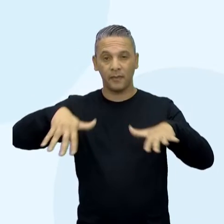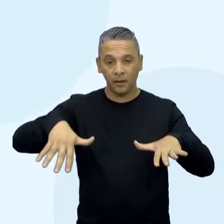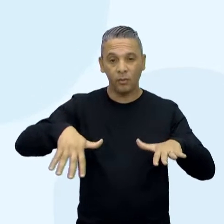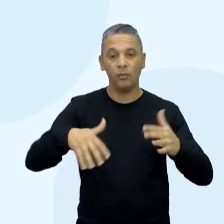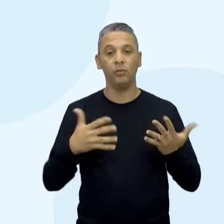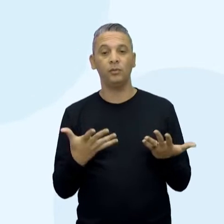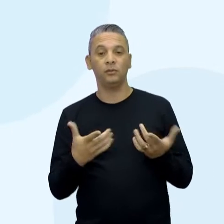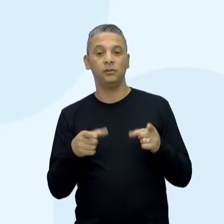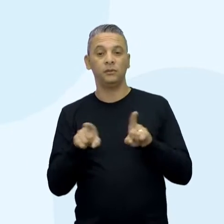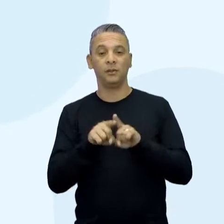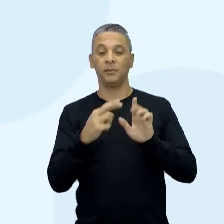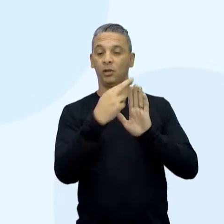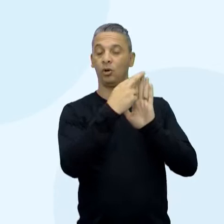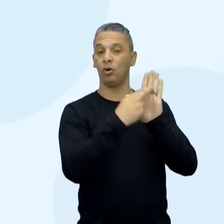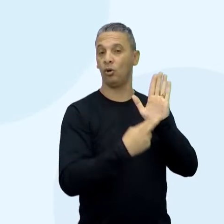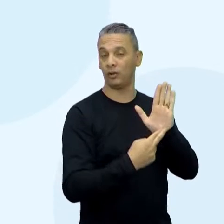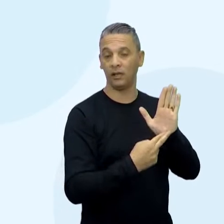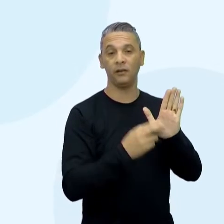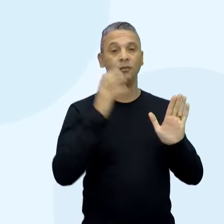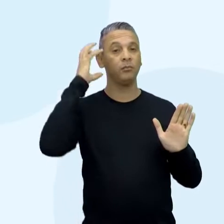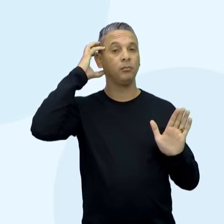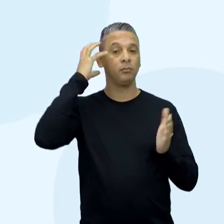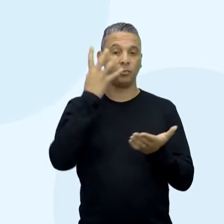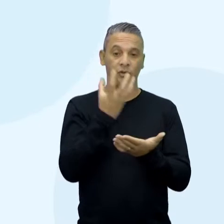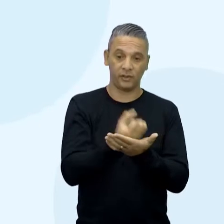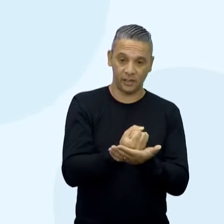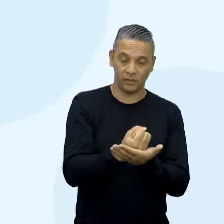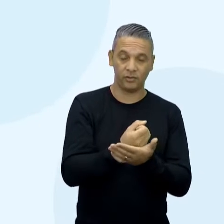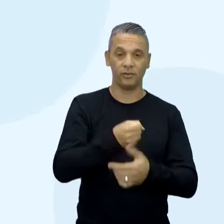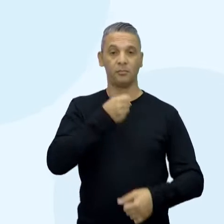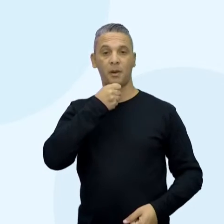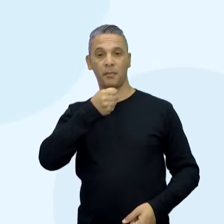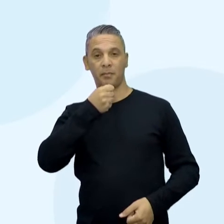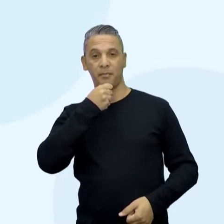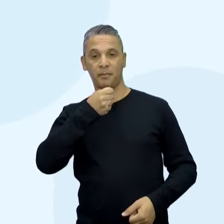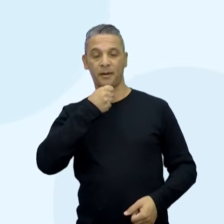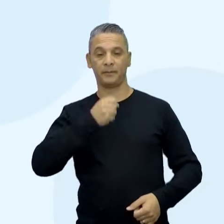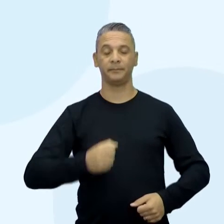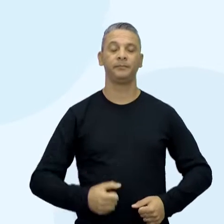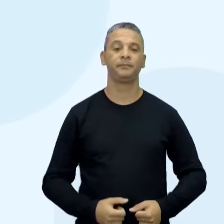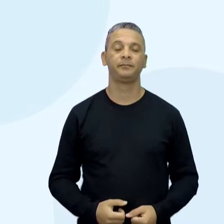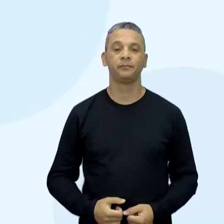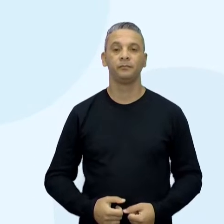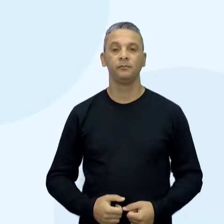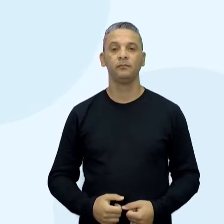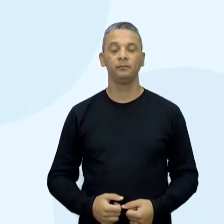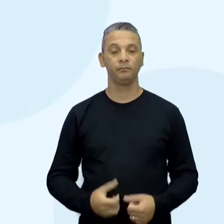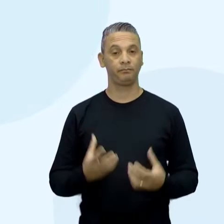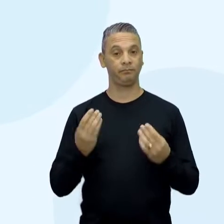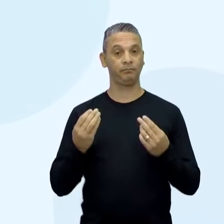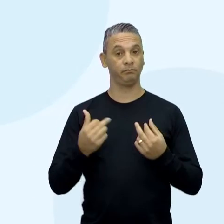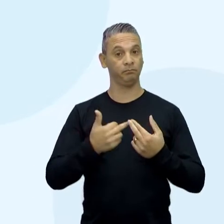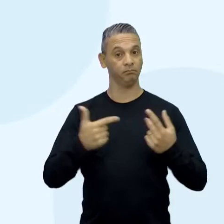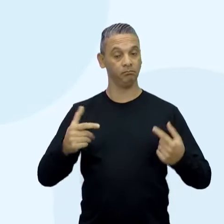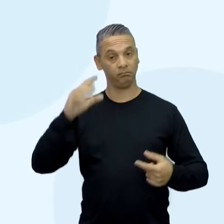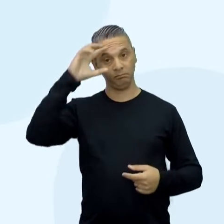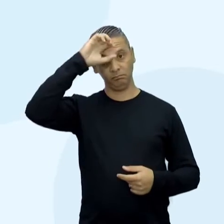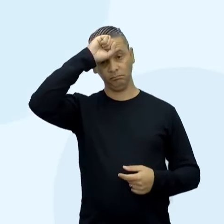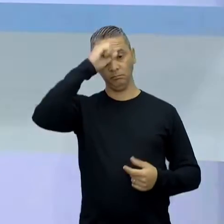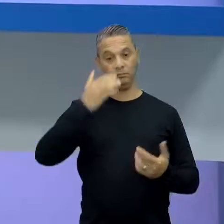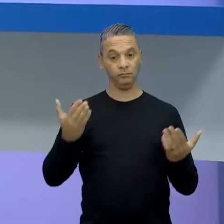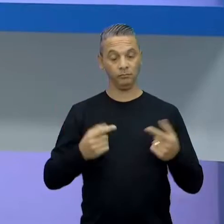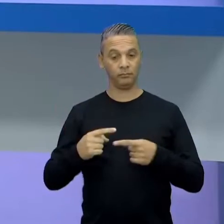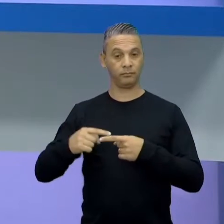um mapa mental, um roteiro de podcast e uma entrevista. Bastante coisa, né? Então, na